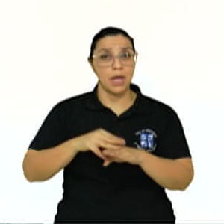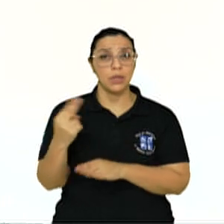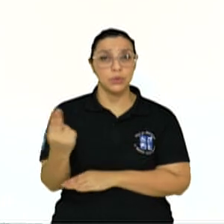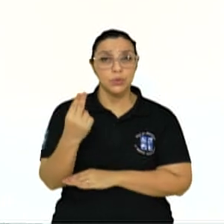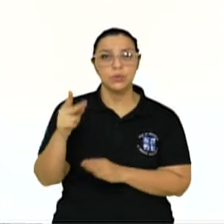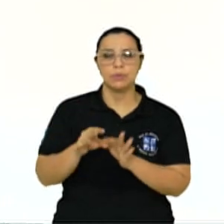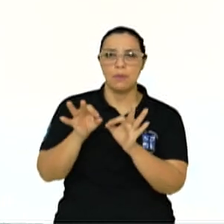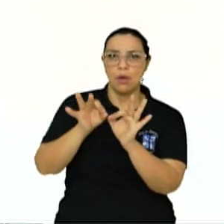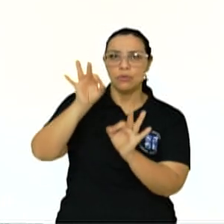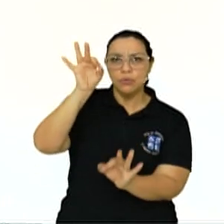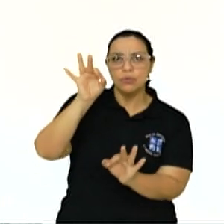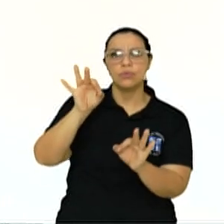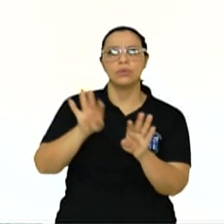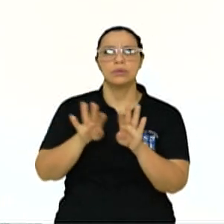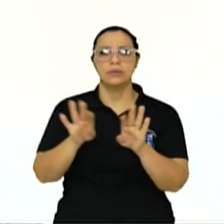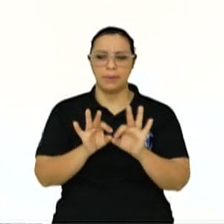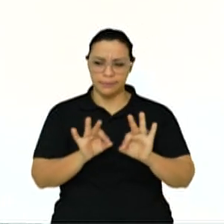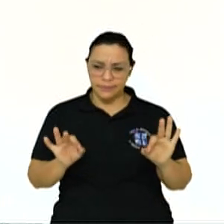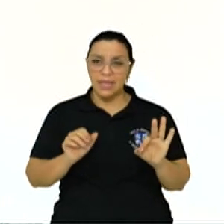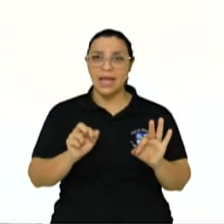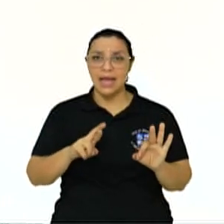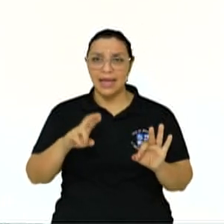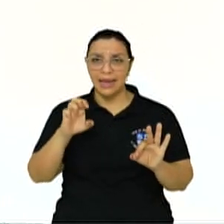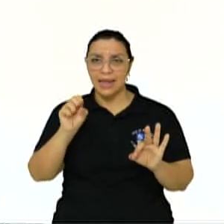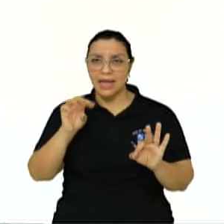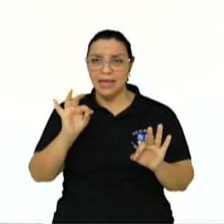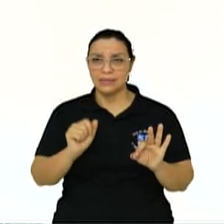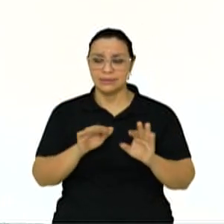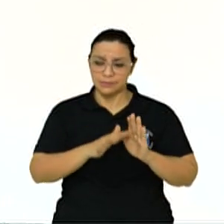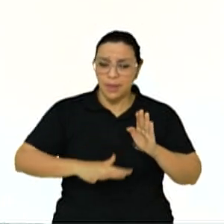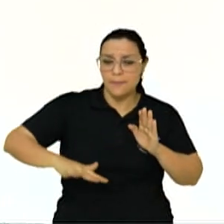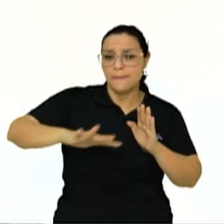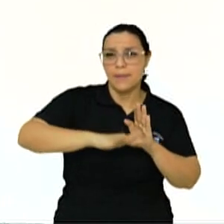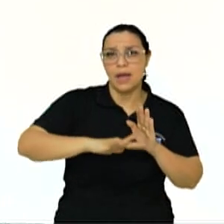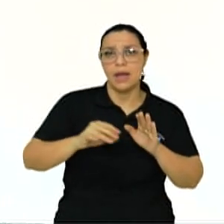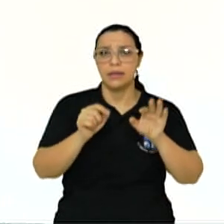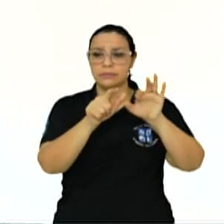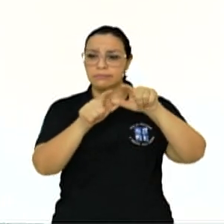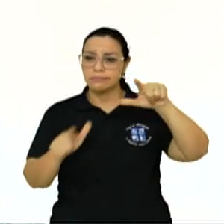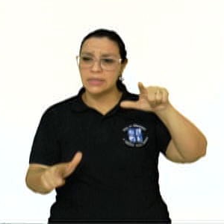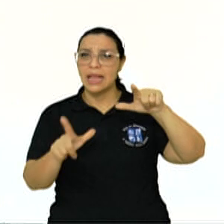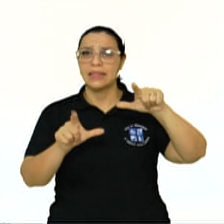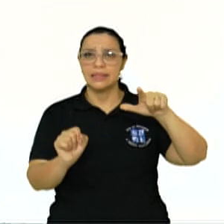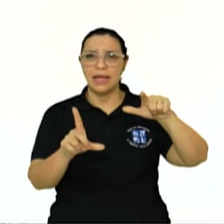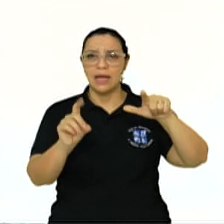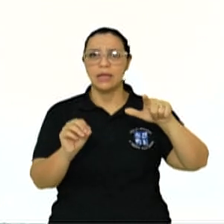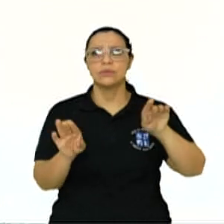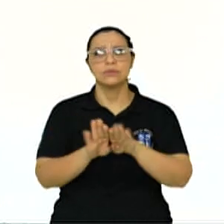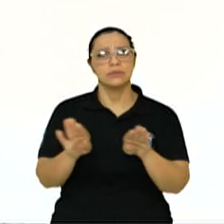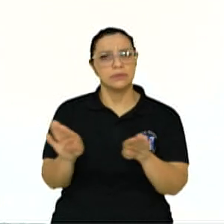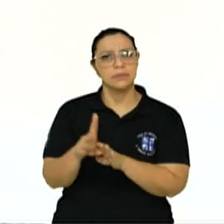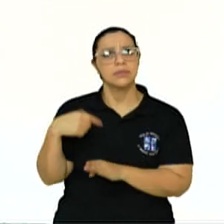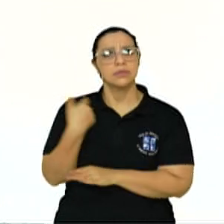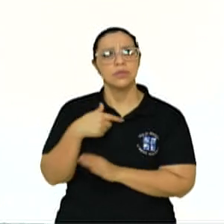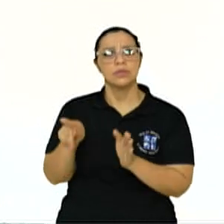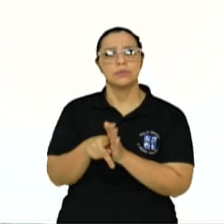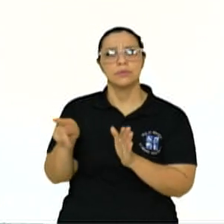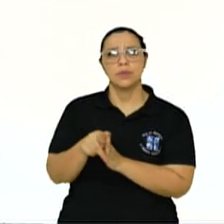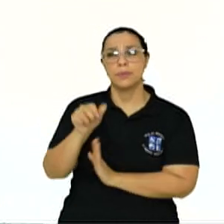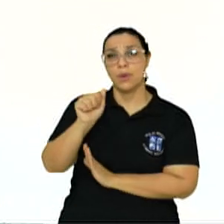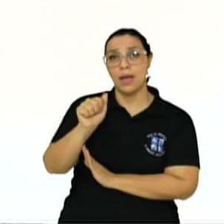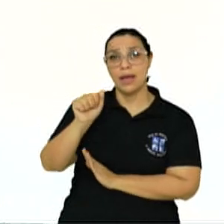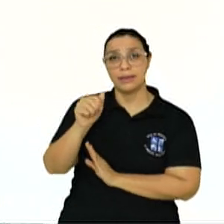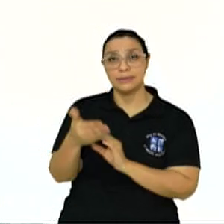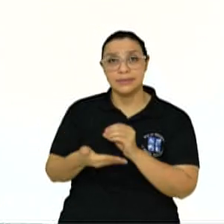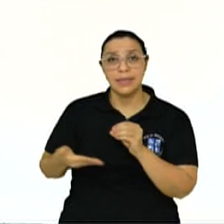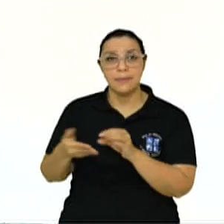usa, altura, arestas, base, superfície lateral. Então aqui eu tenho a apótema da base,